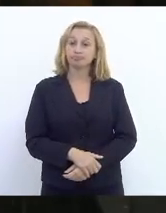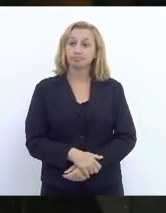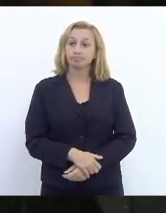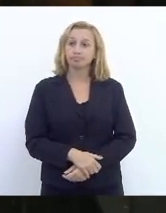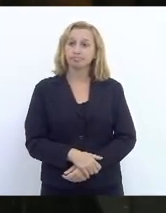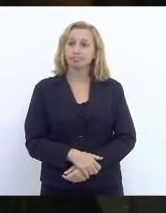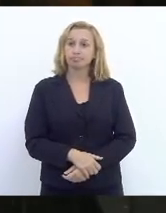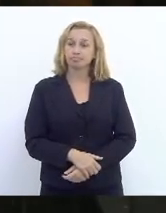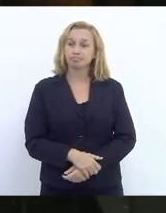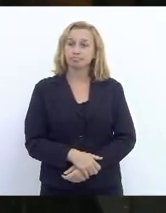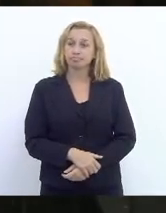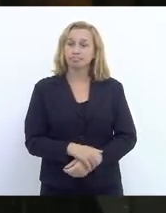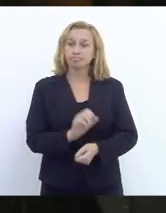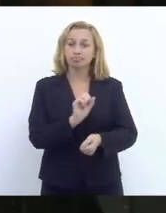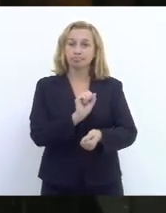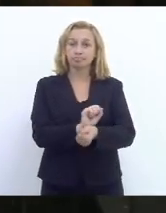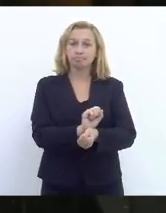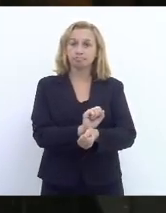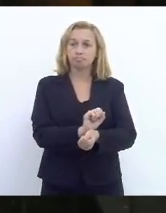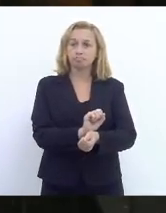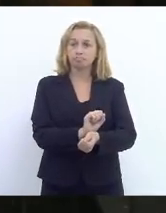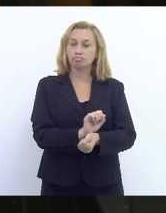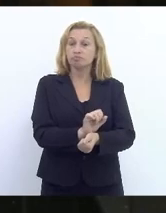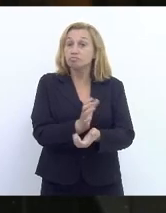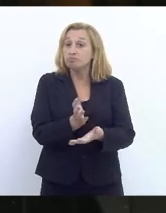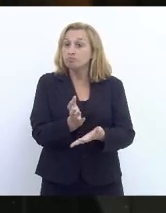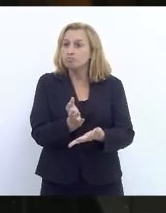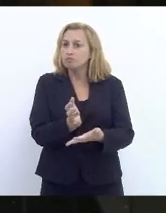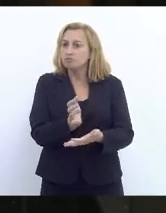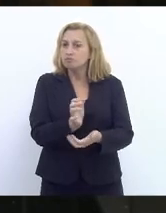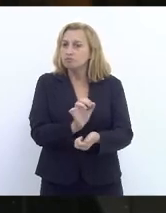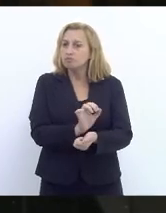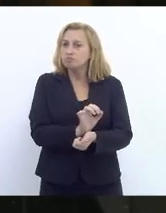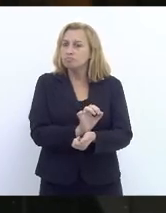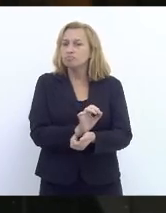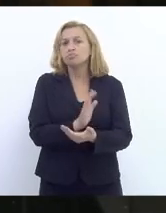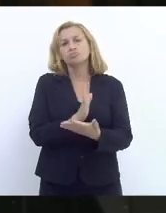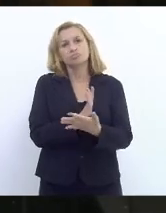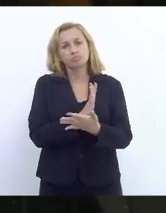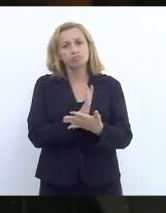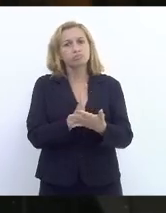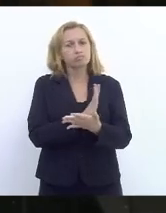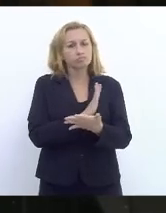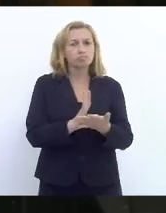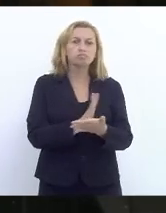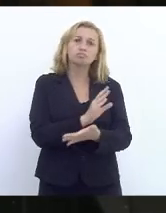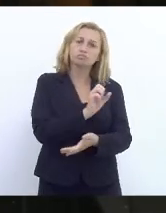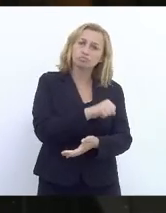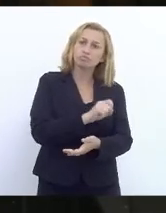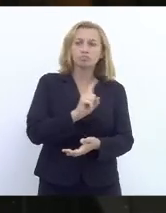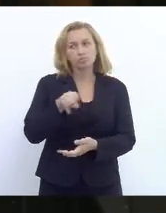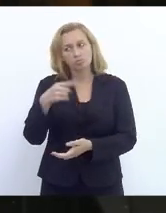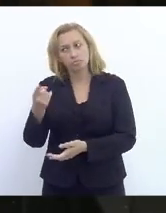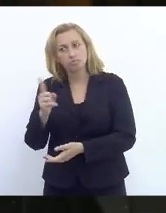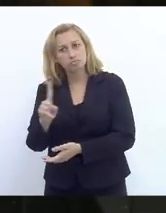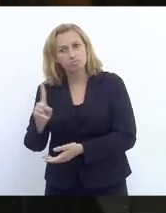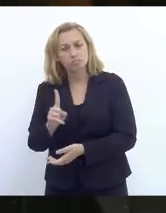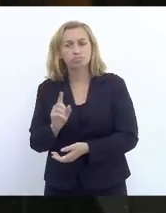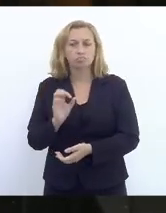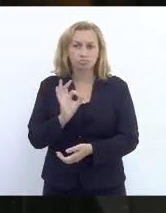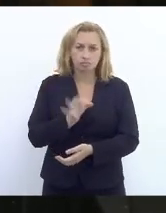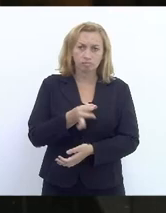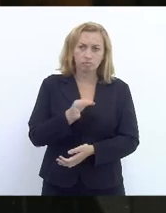o emudeceram é com esse é sonhos evidente O que é